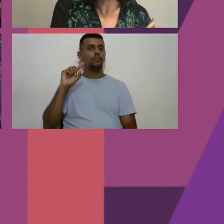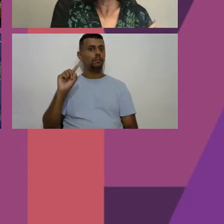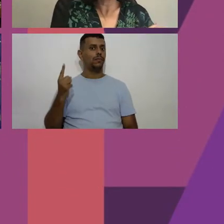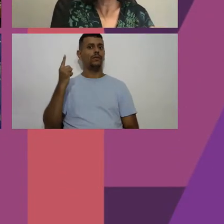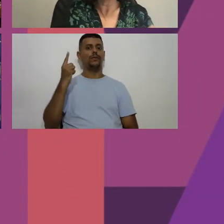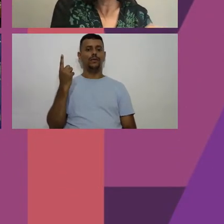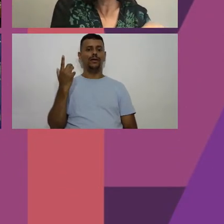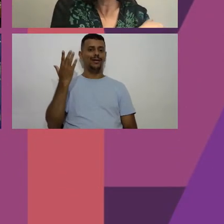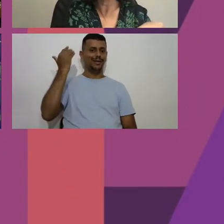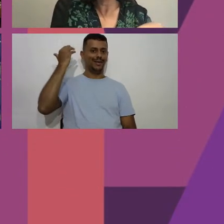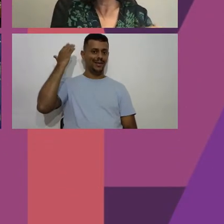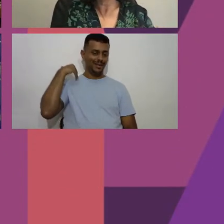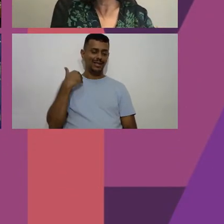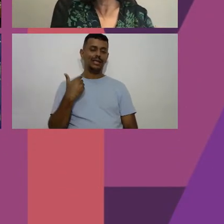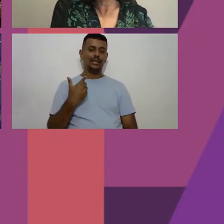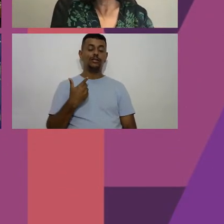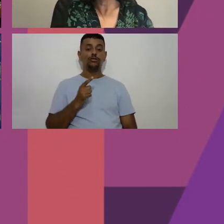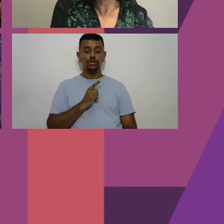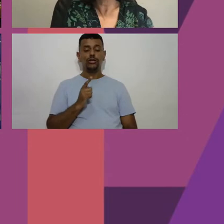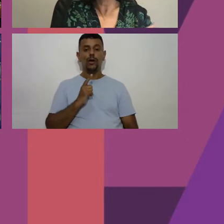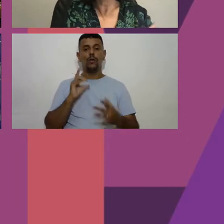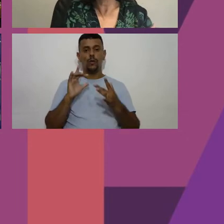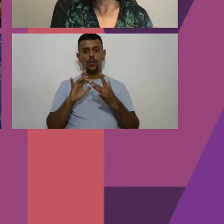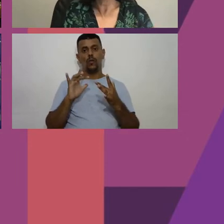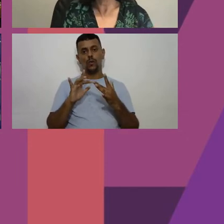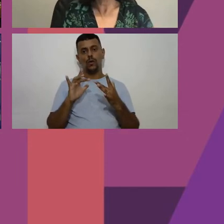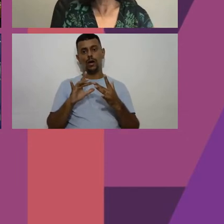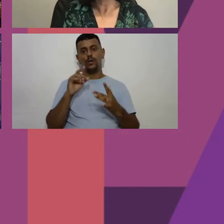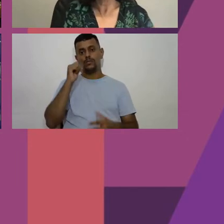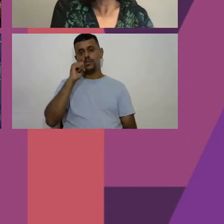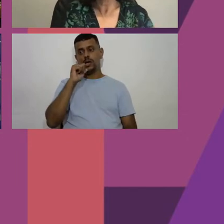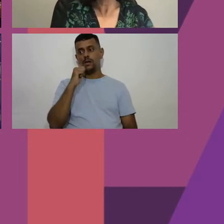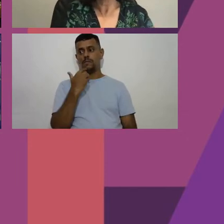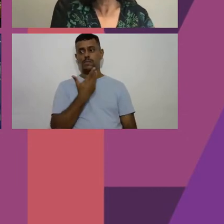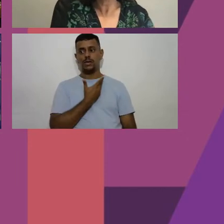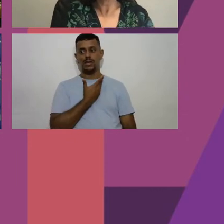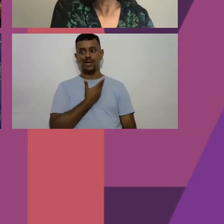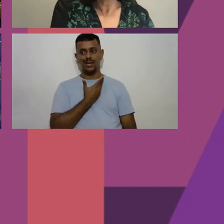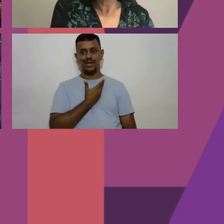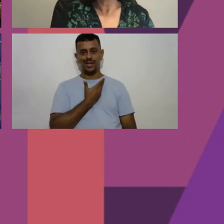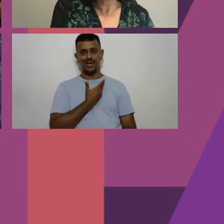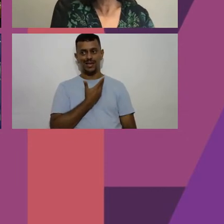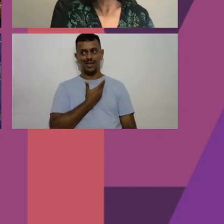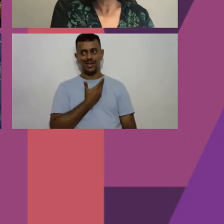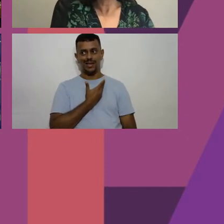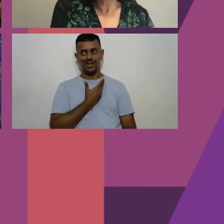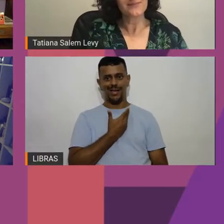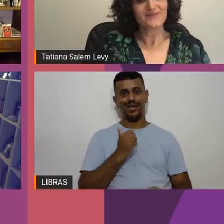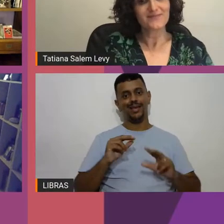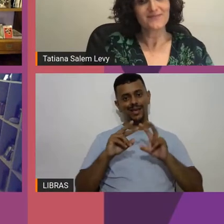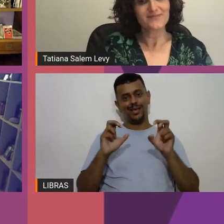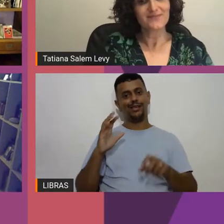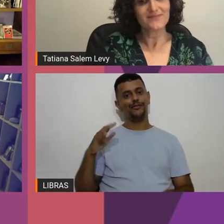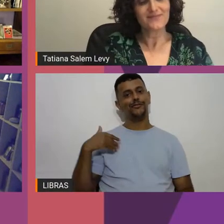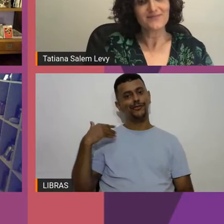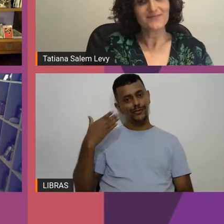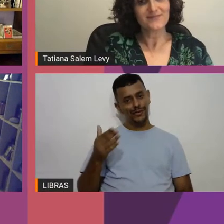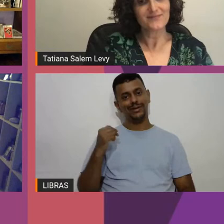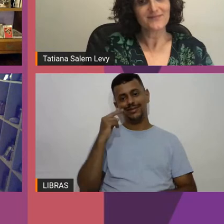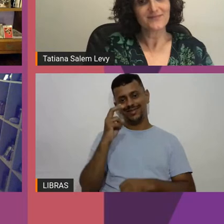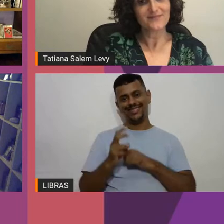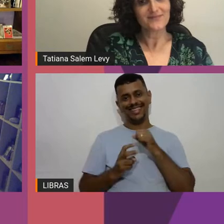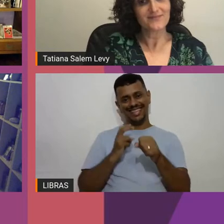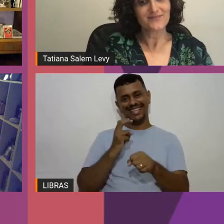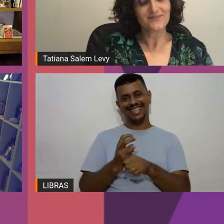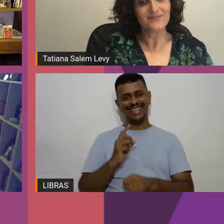creditada por uma amiga minha que se tornou amiga muito recentemente quer dizer as 5 horas mas comparado com